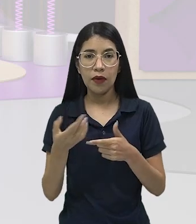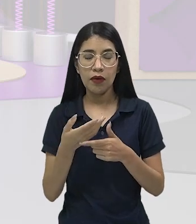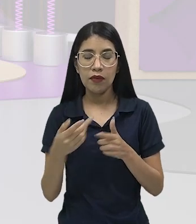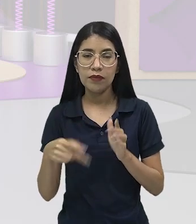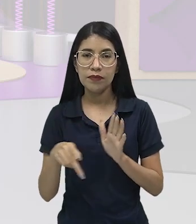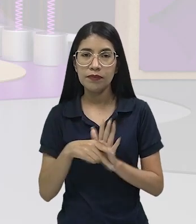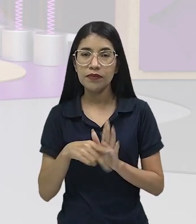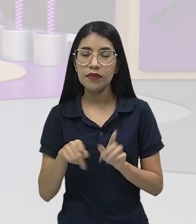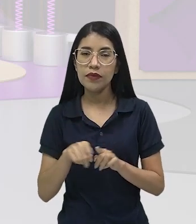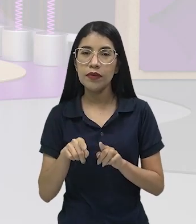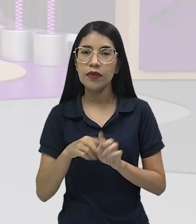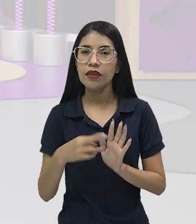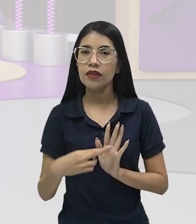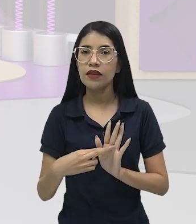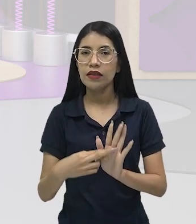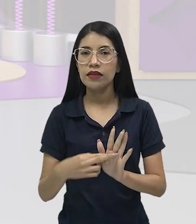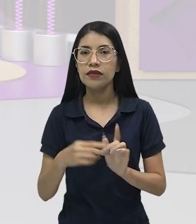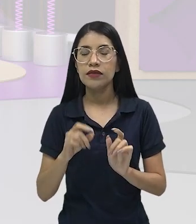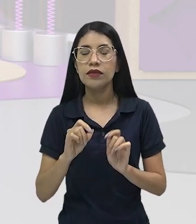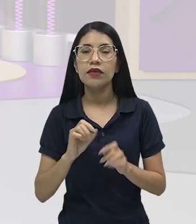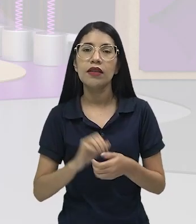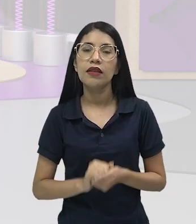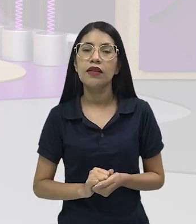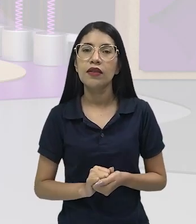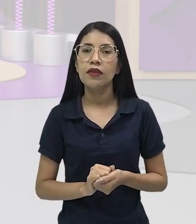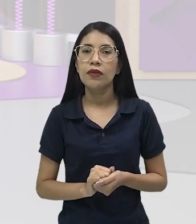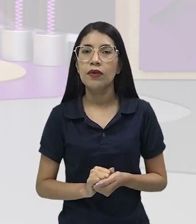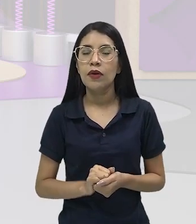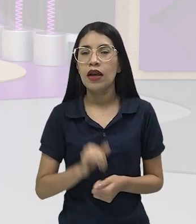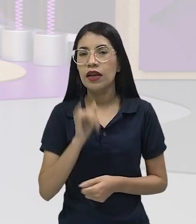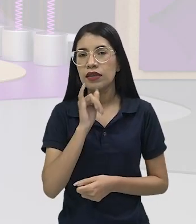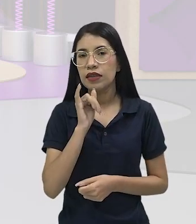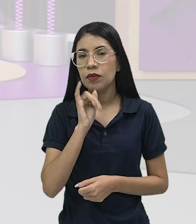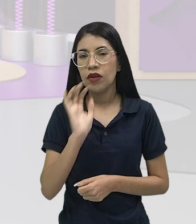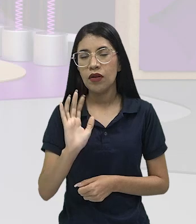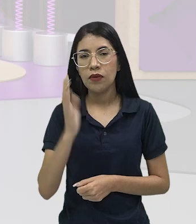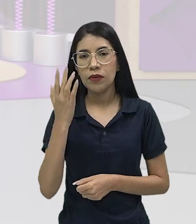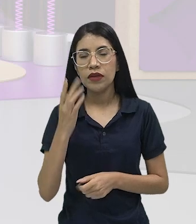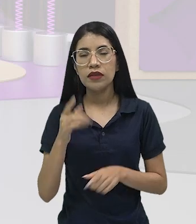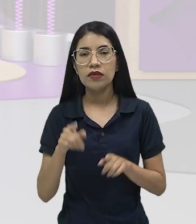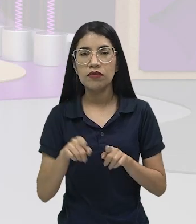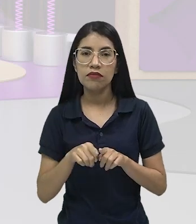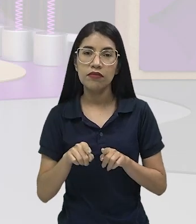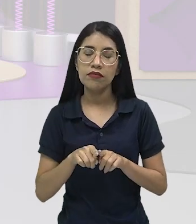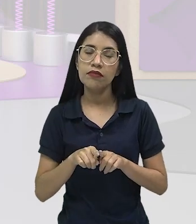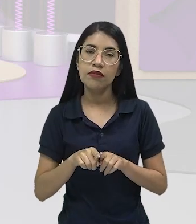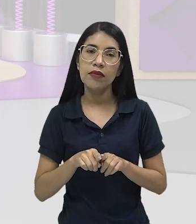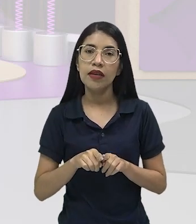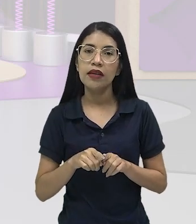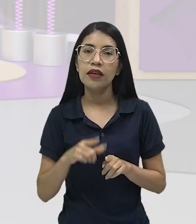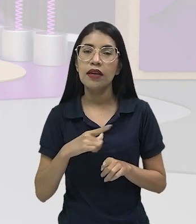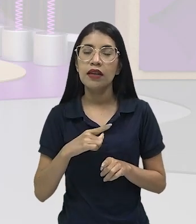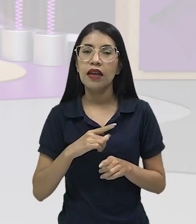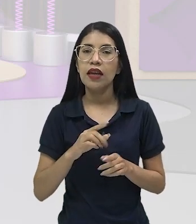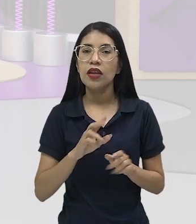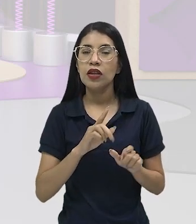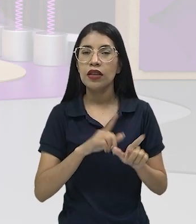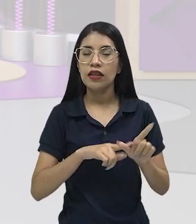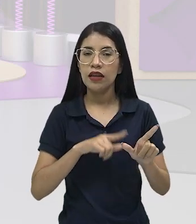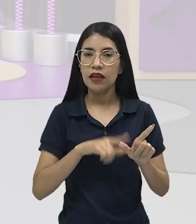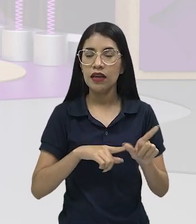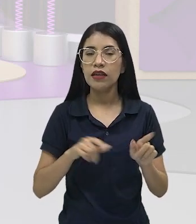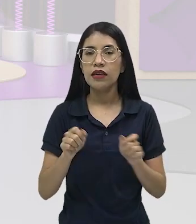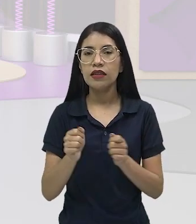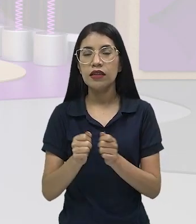pode retratar uma situação, né, envolvendo números